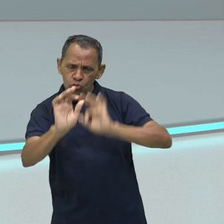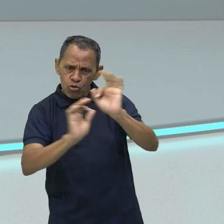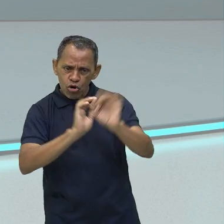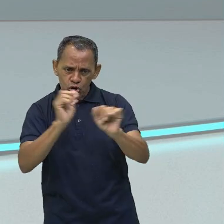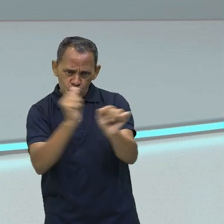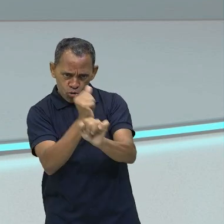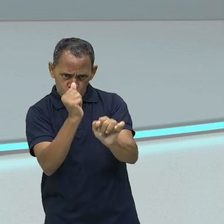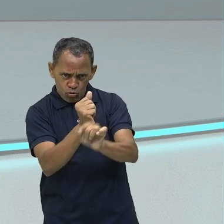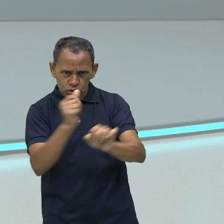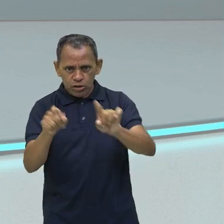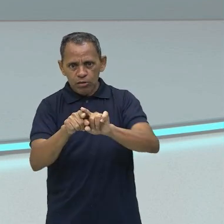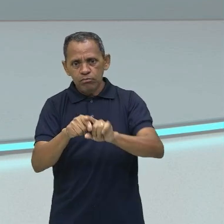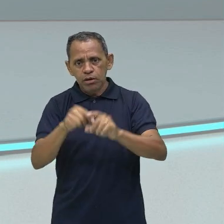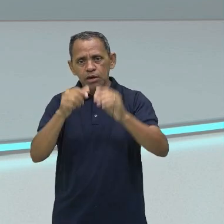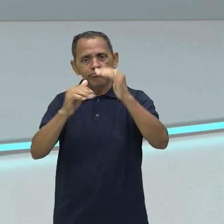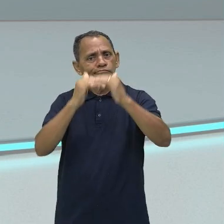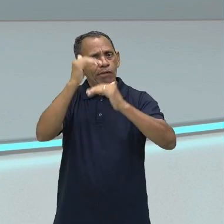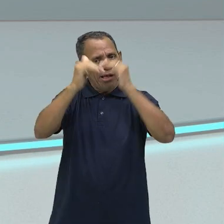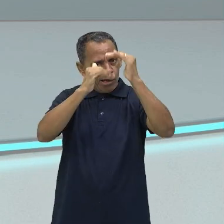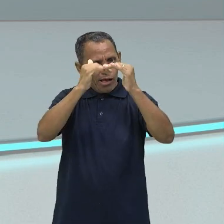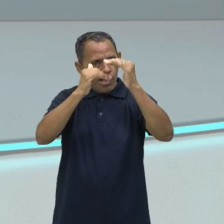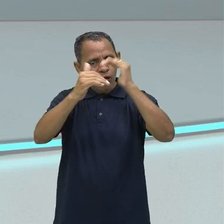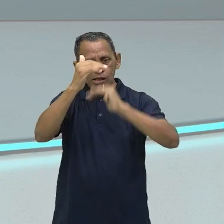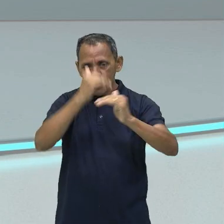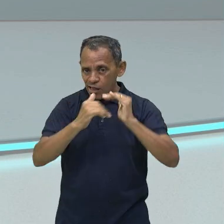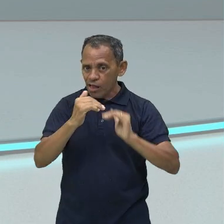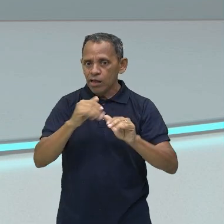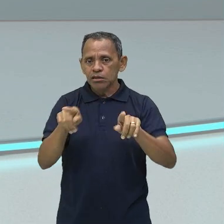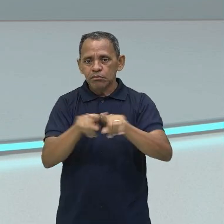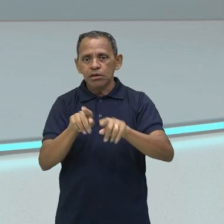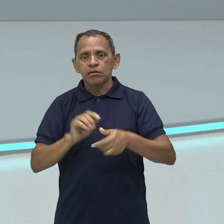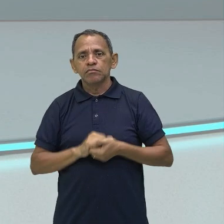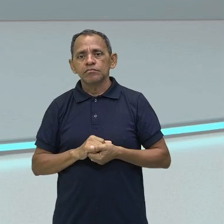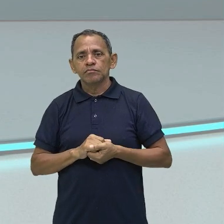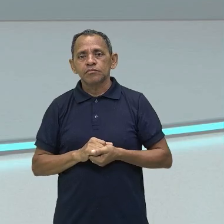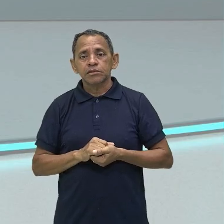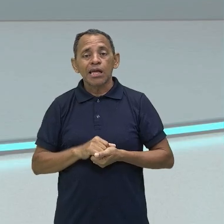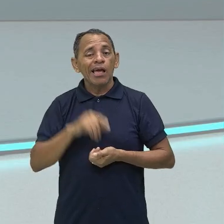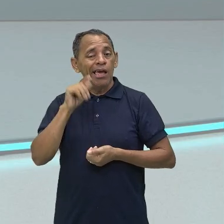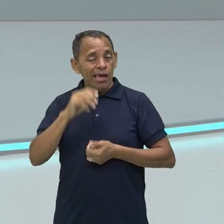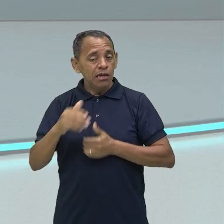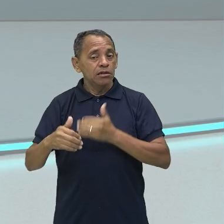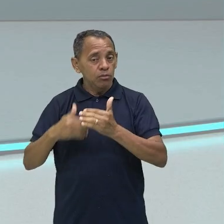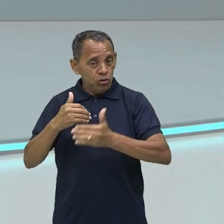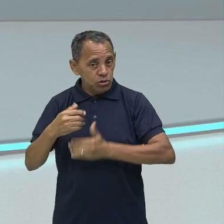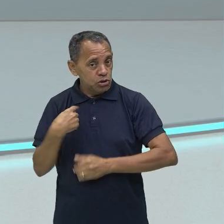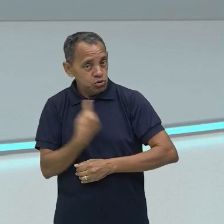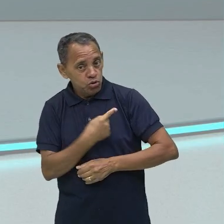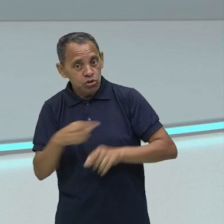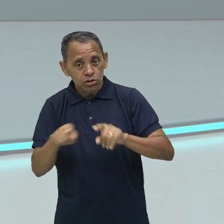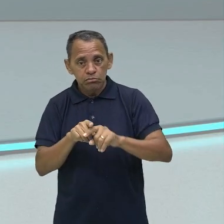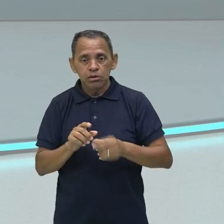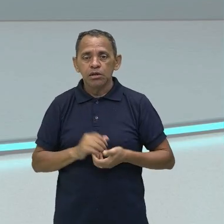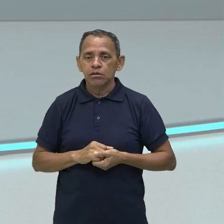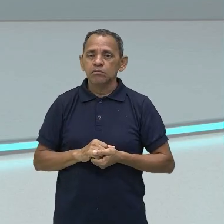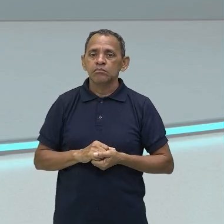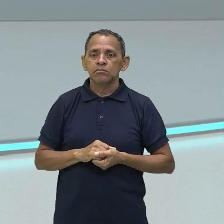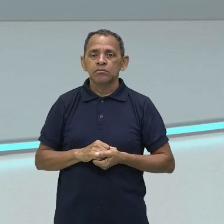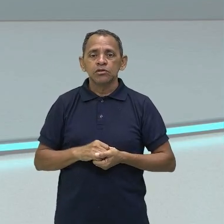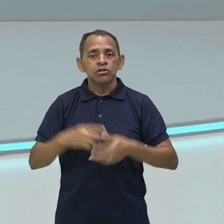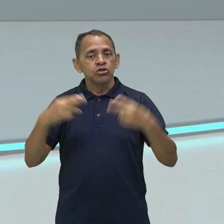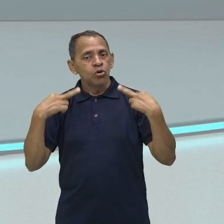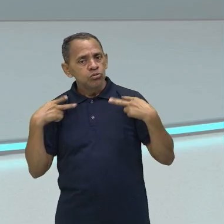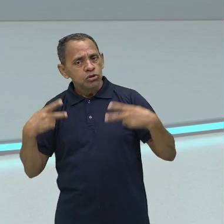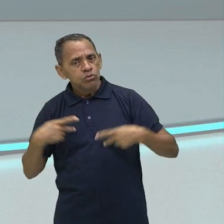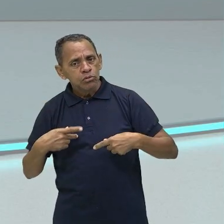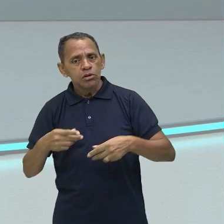como nos apresenta Fichte. Afinal, esse é o nosso processo enquanto ser, é um processo